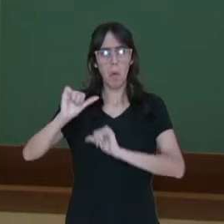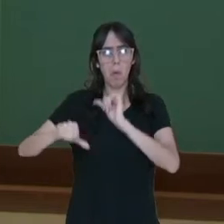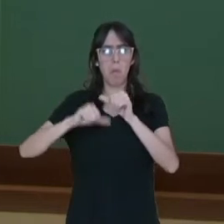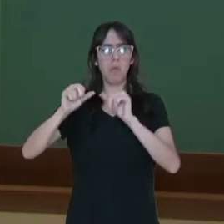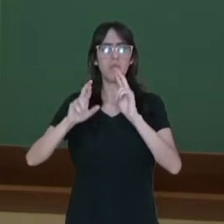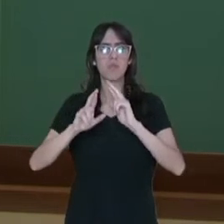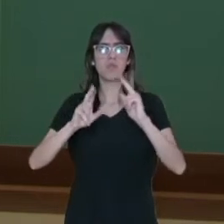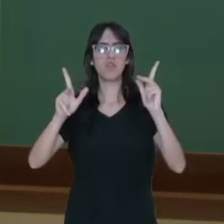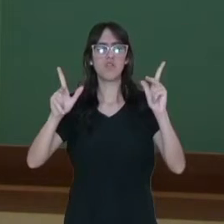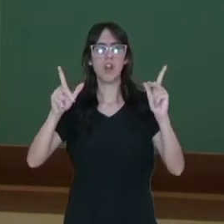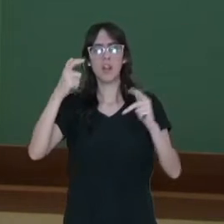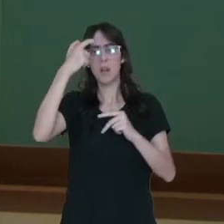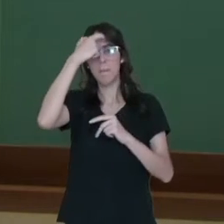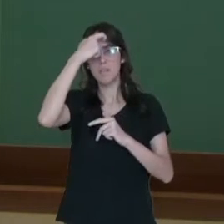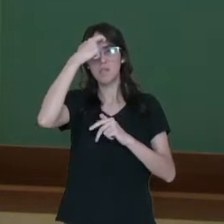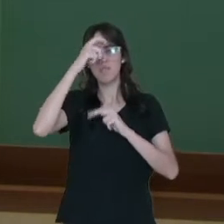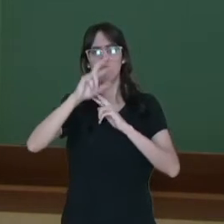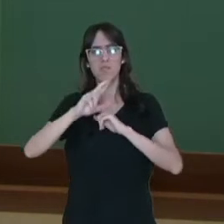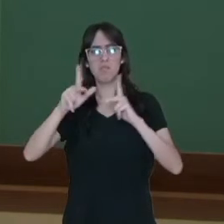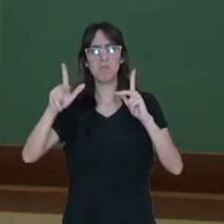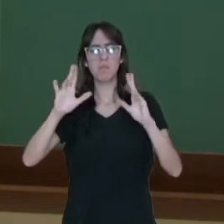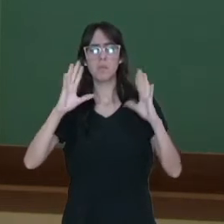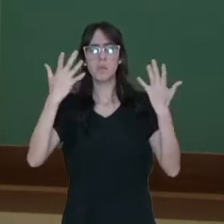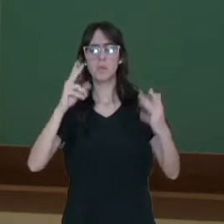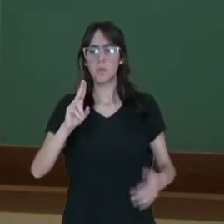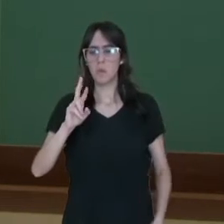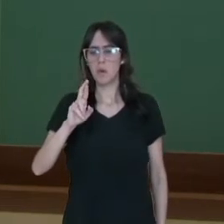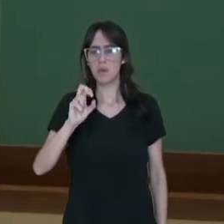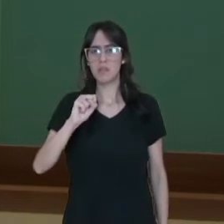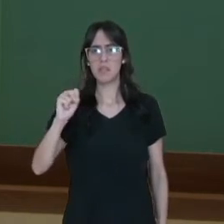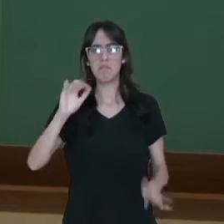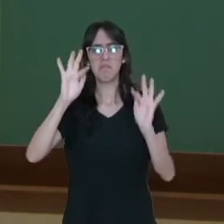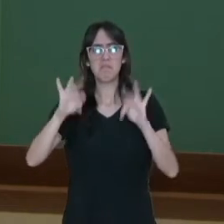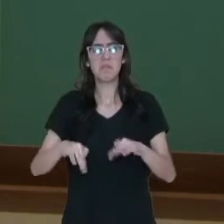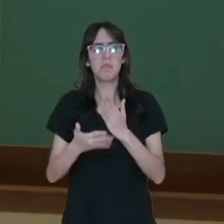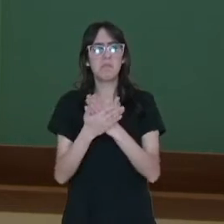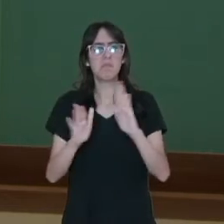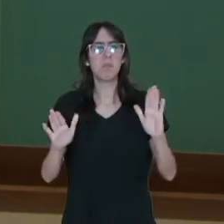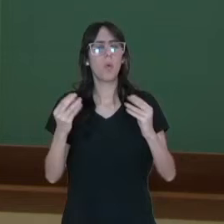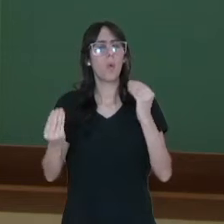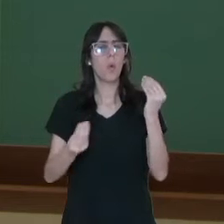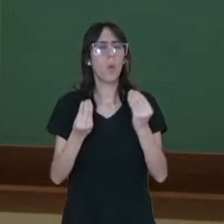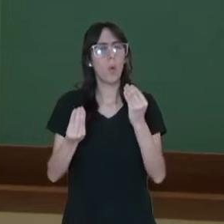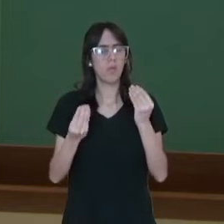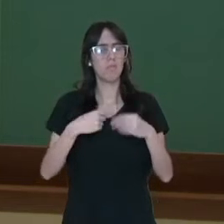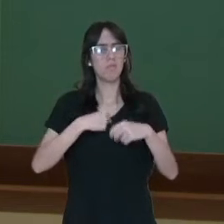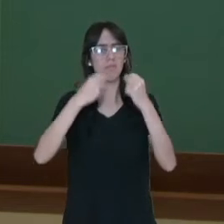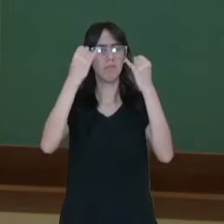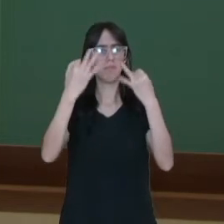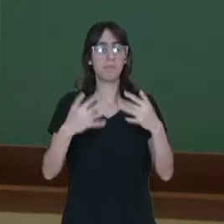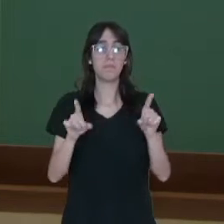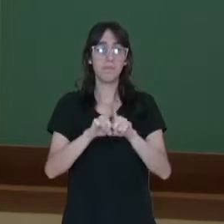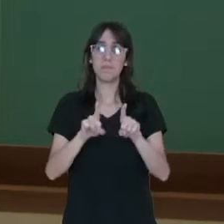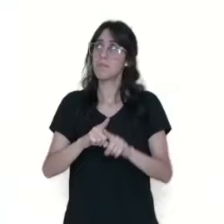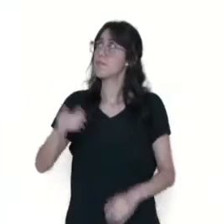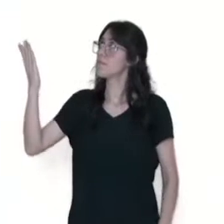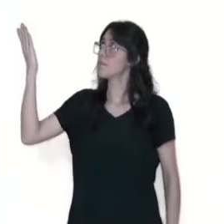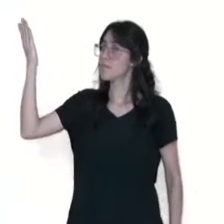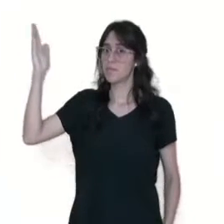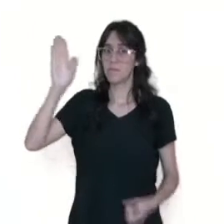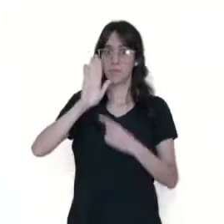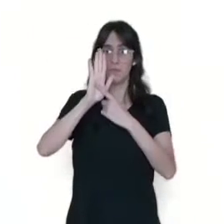a União Soviética para o seu final? Vamos conversar um pouquinho sobre isso nessa aula. E ainda, aqui uma manchete para